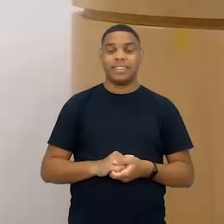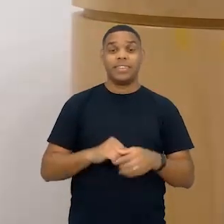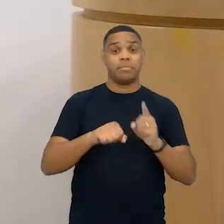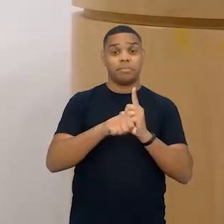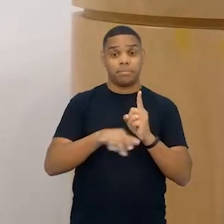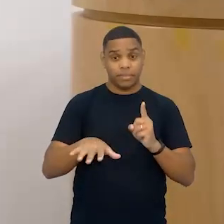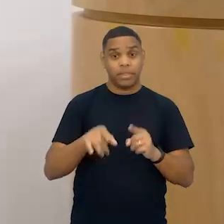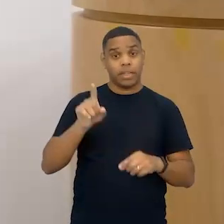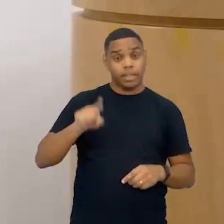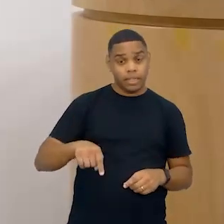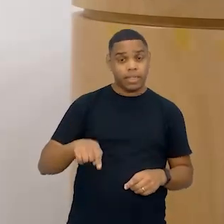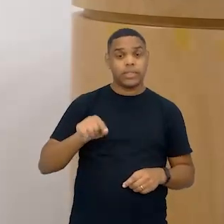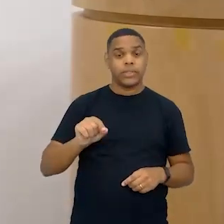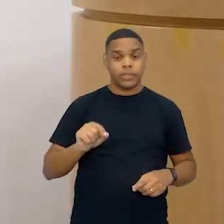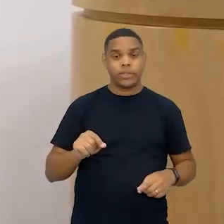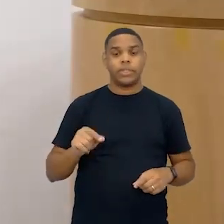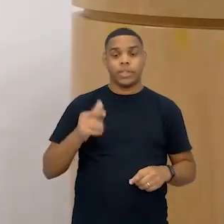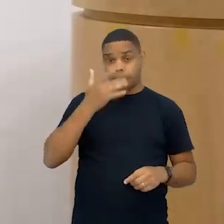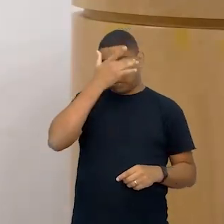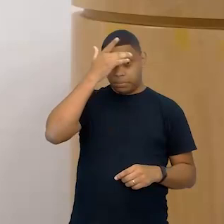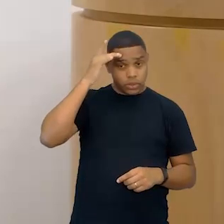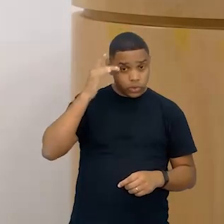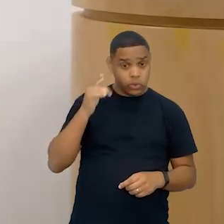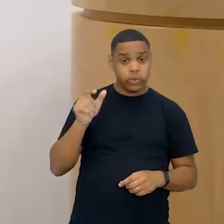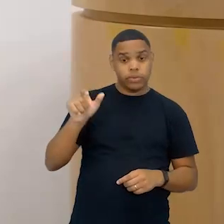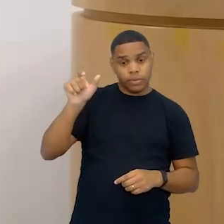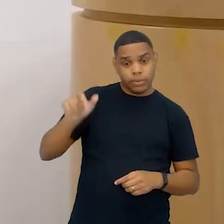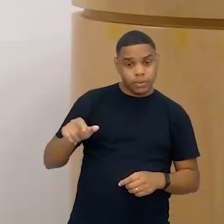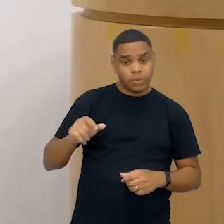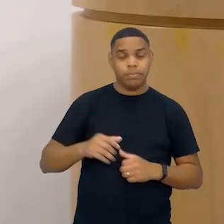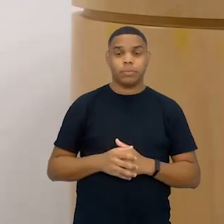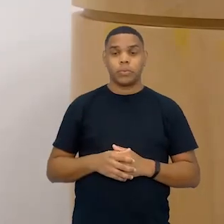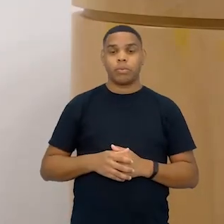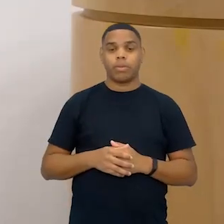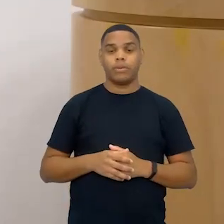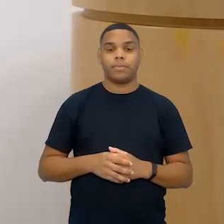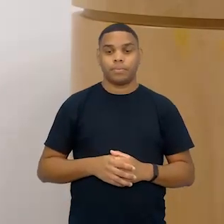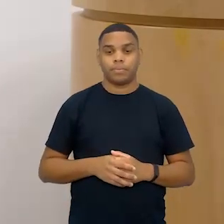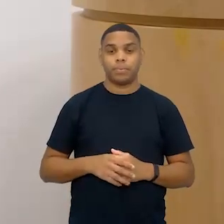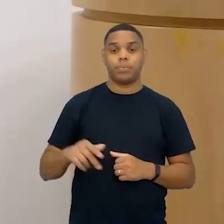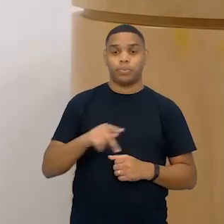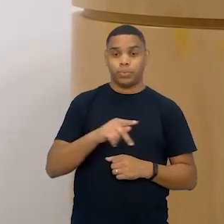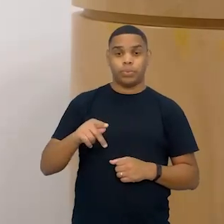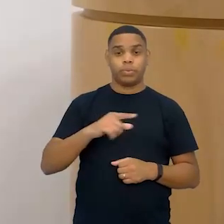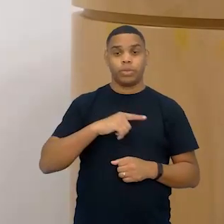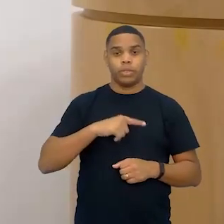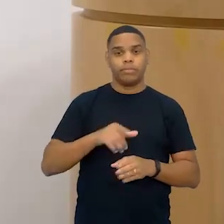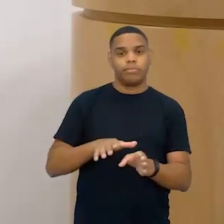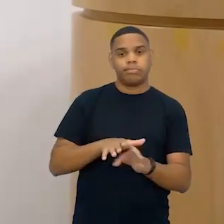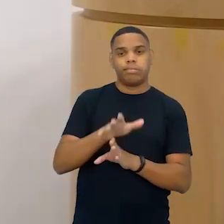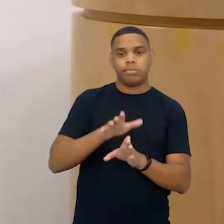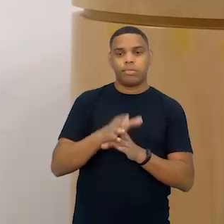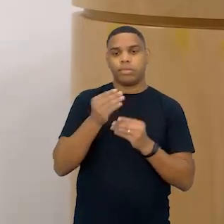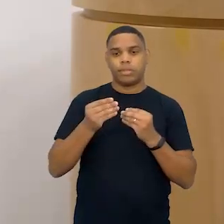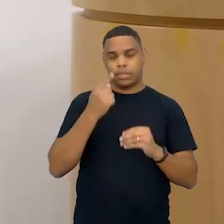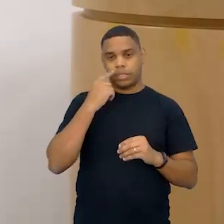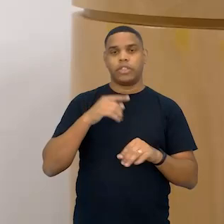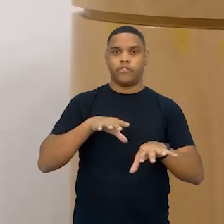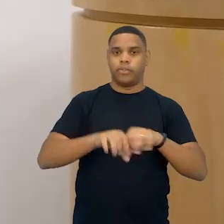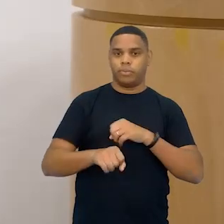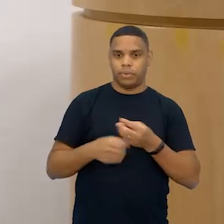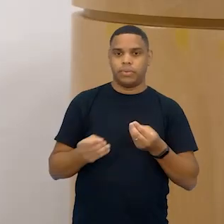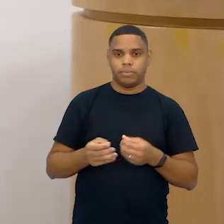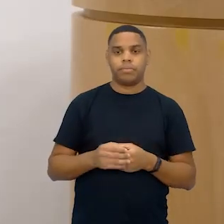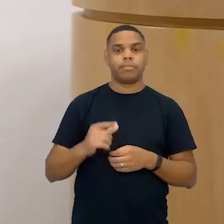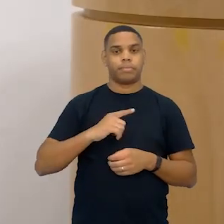multiplicador é essa pessoa aí, esse professor que vai orientar essas formações.